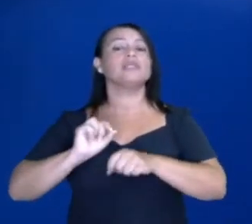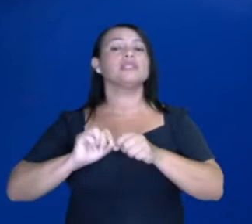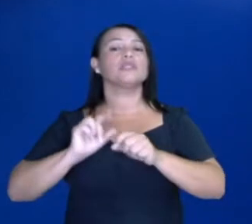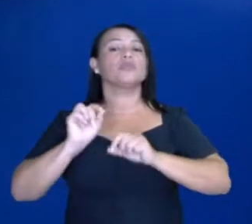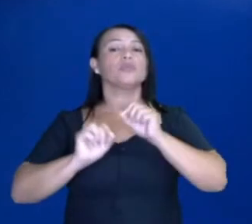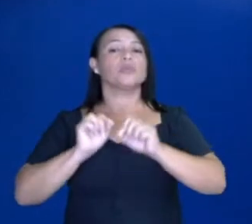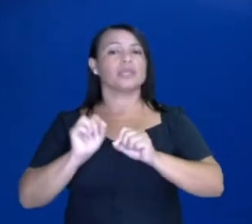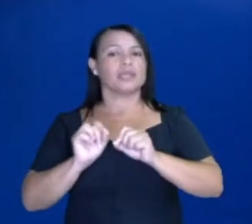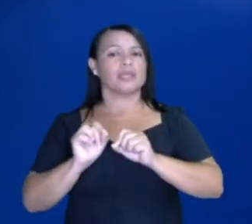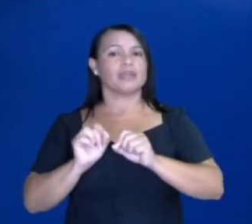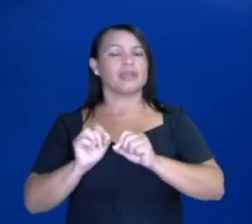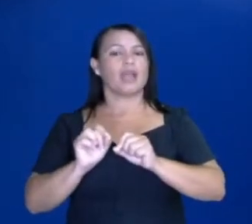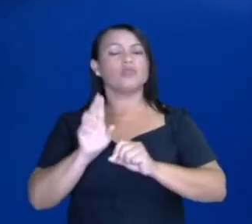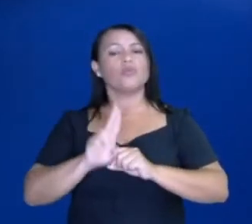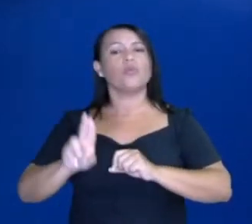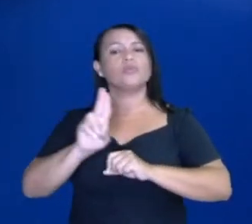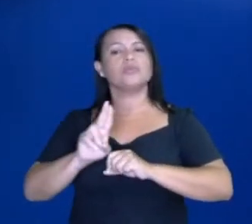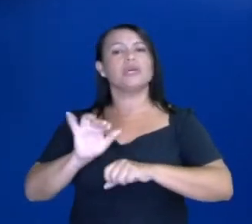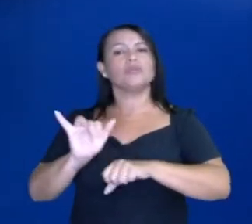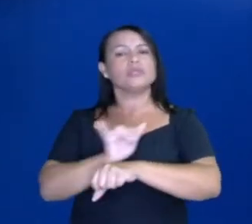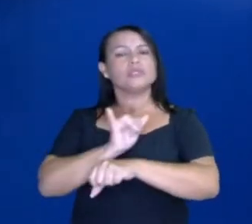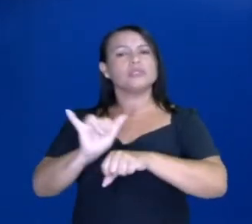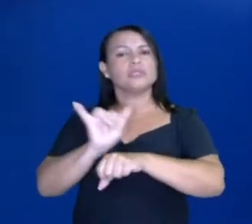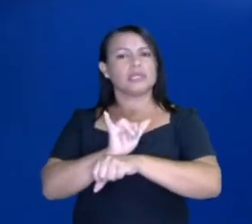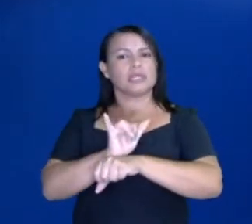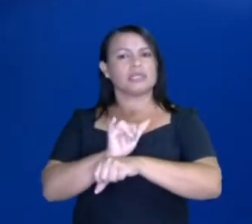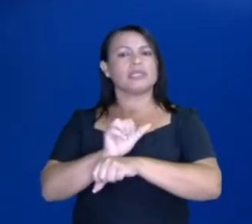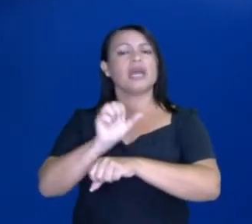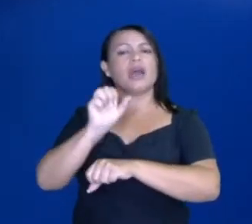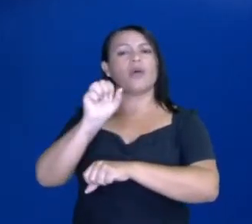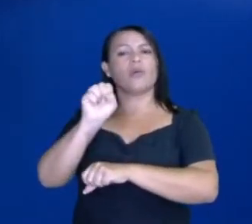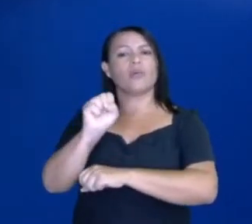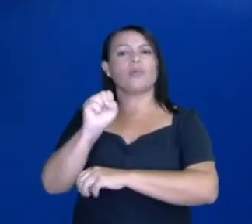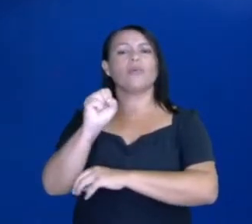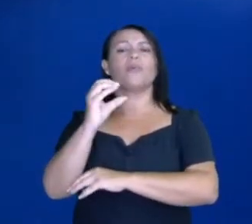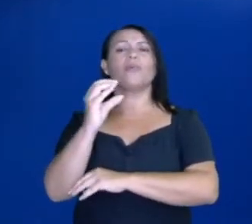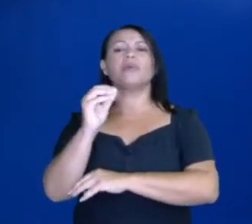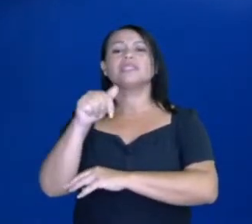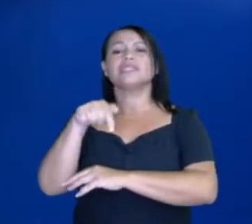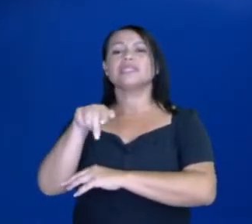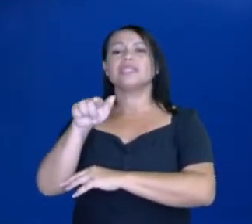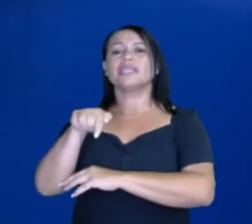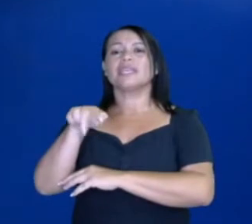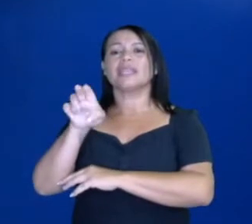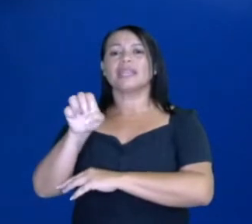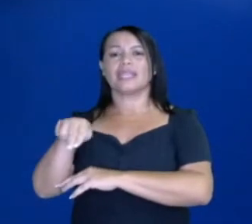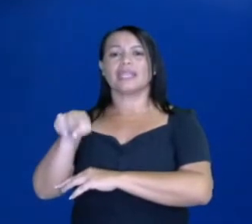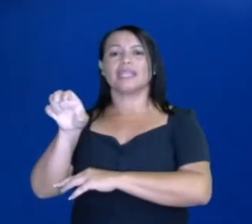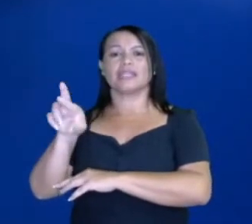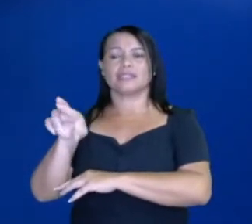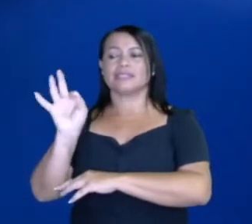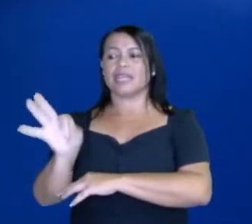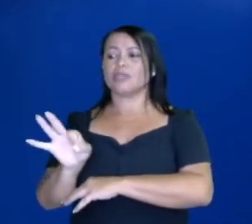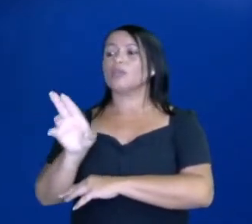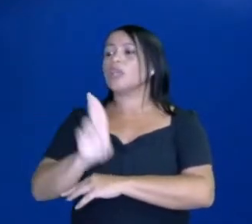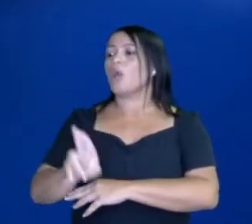estou usando a técnica chamada skimming, que faz o uso da linguagem não verbal, certo?